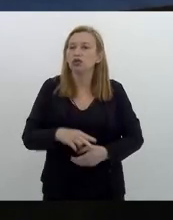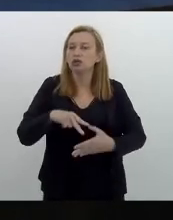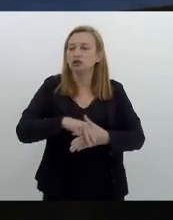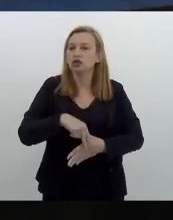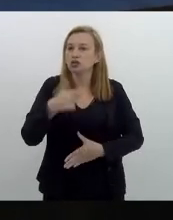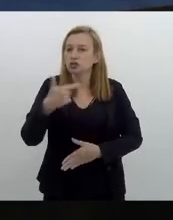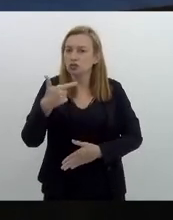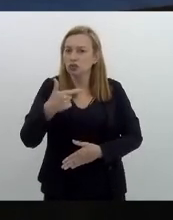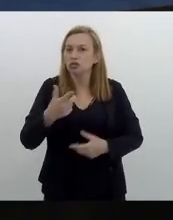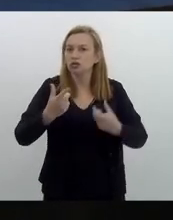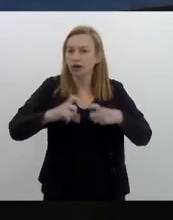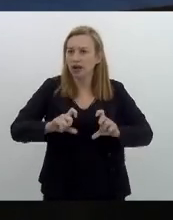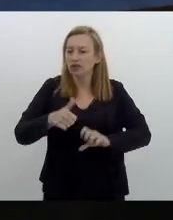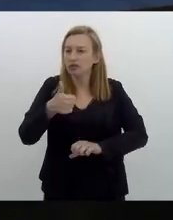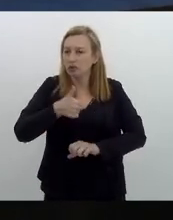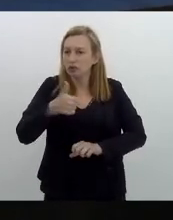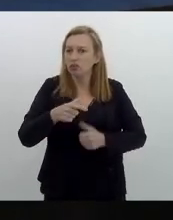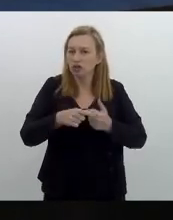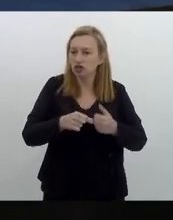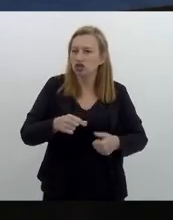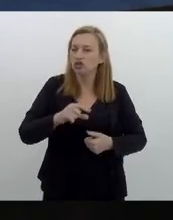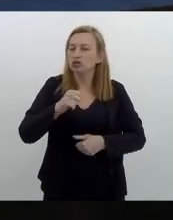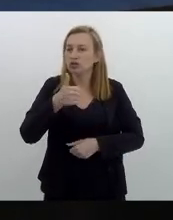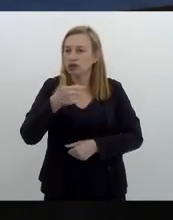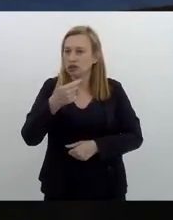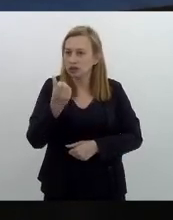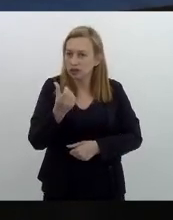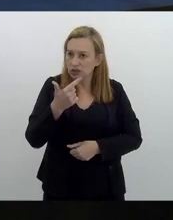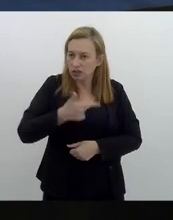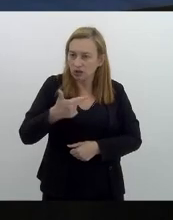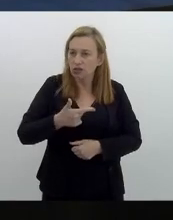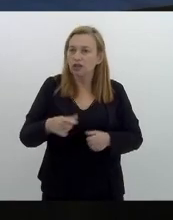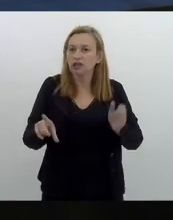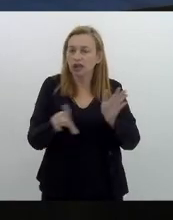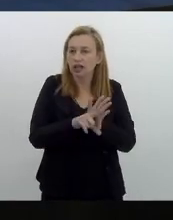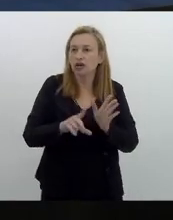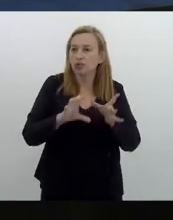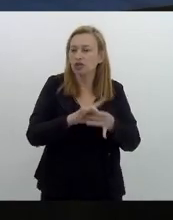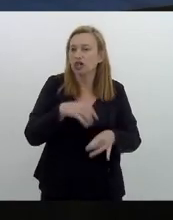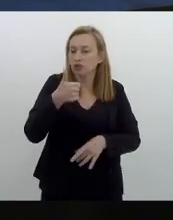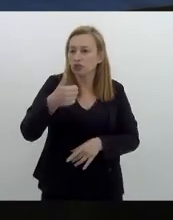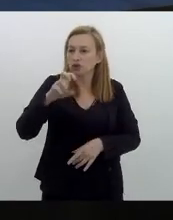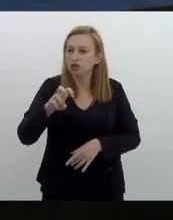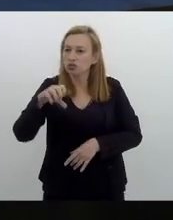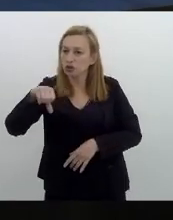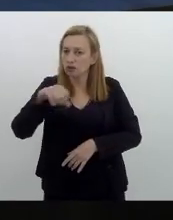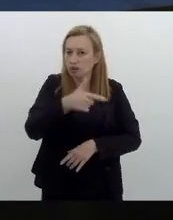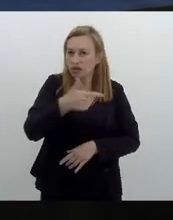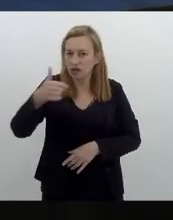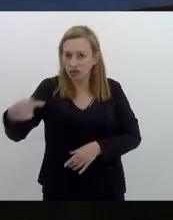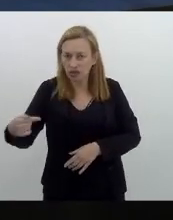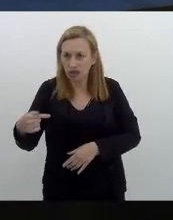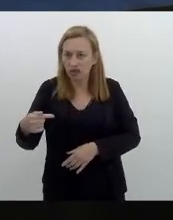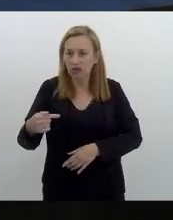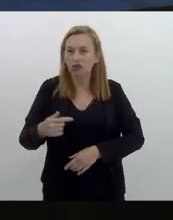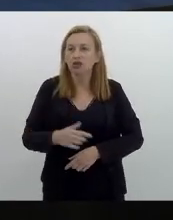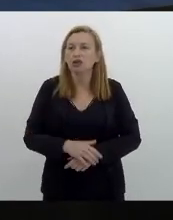2 Do parágrafo 1º Do artigo 2º Da lei complementar 159 de 2017 Será